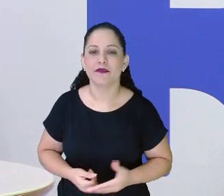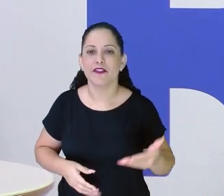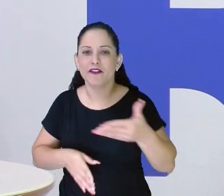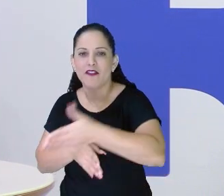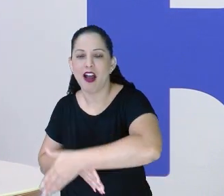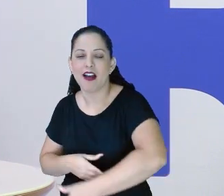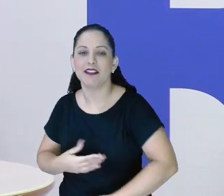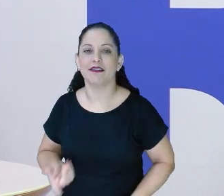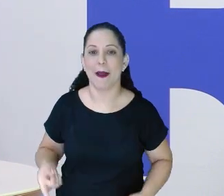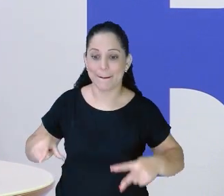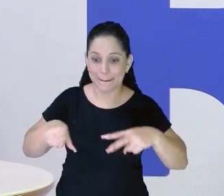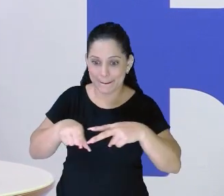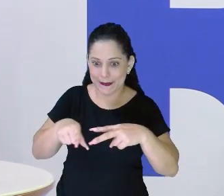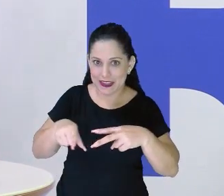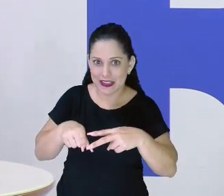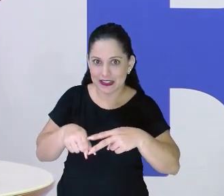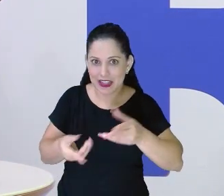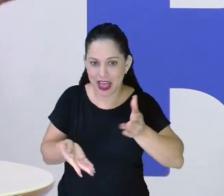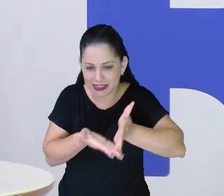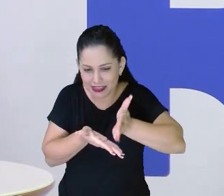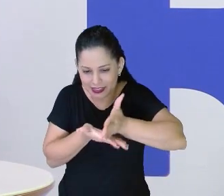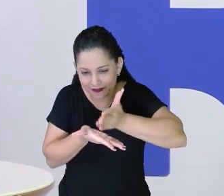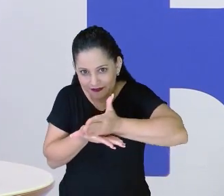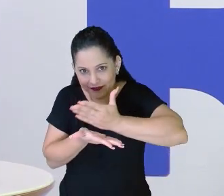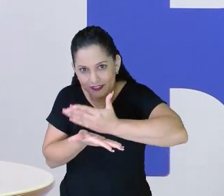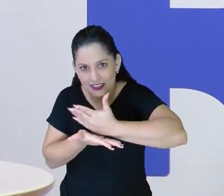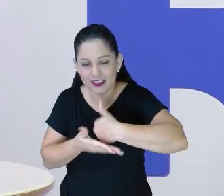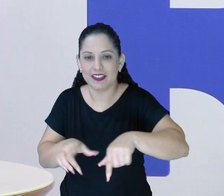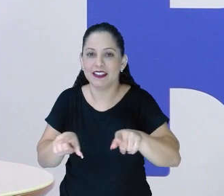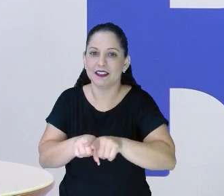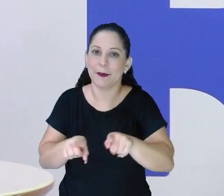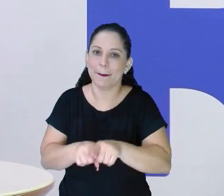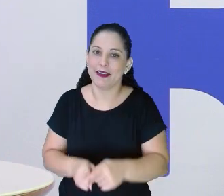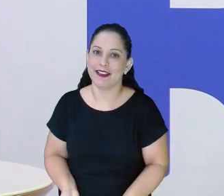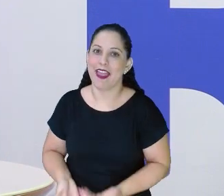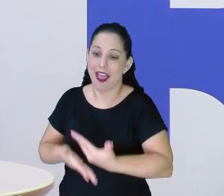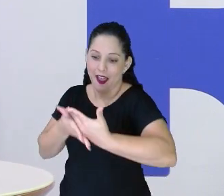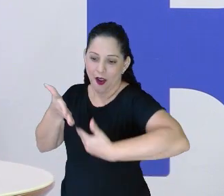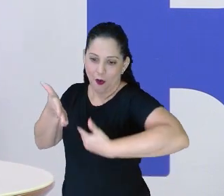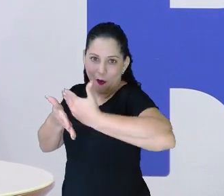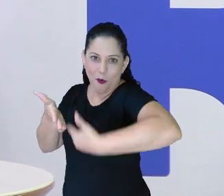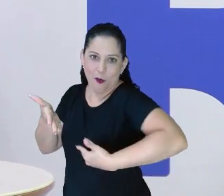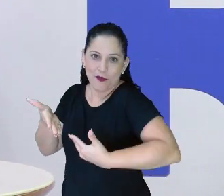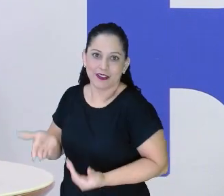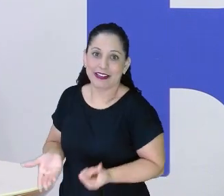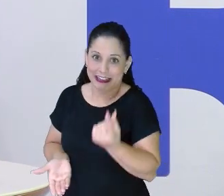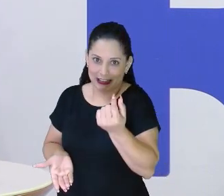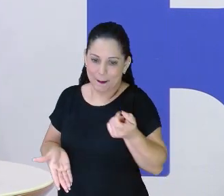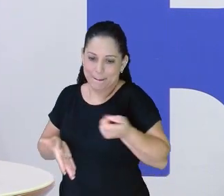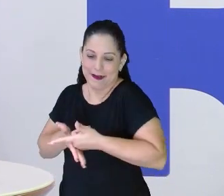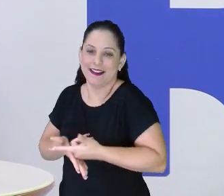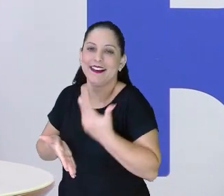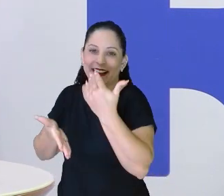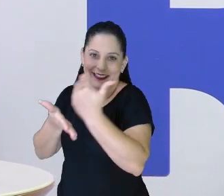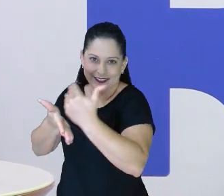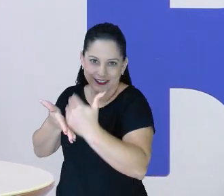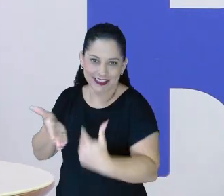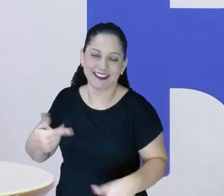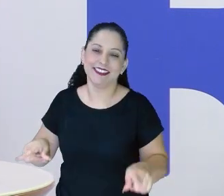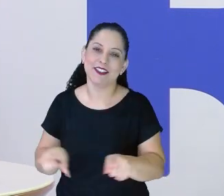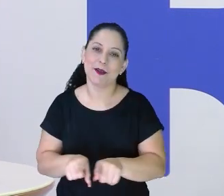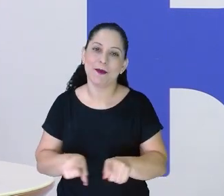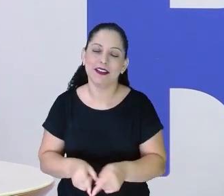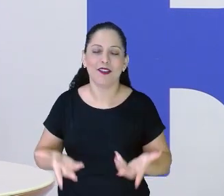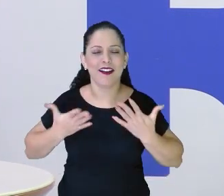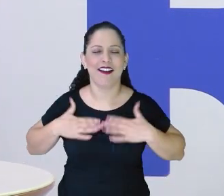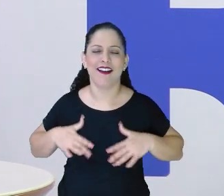pizzaria, divide a pizza, divide a conta, ou pelo menos era para dividir, não é? Então, fica bem tranquilinho que a professora Kedma